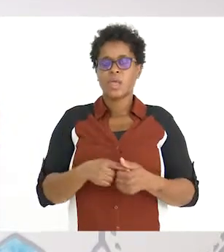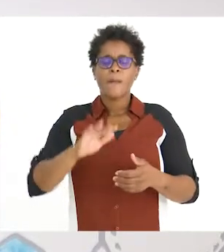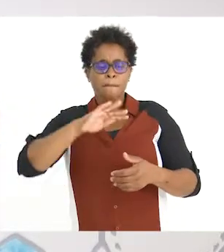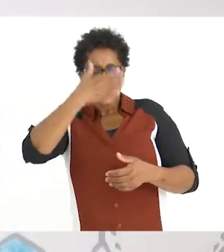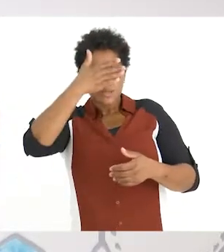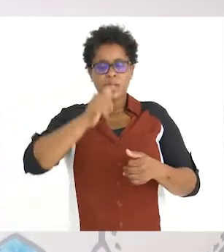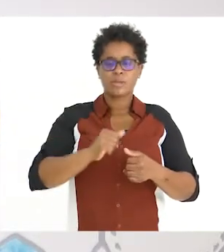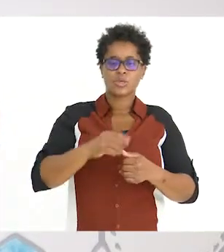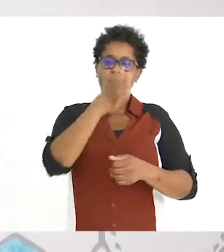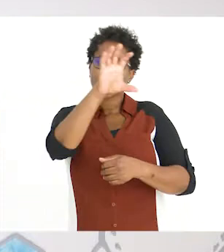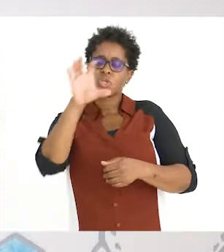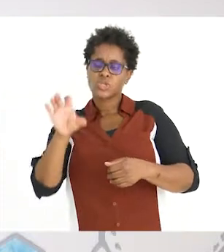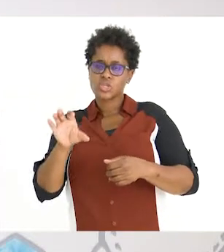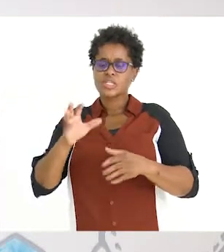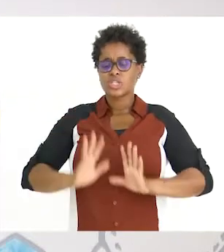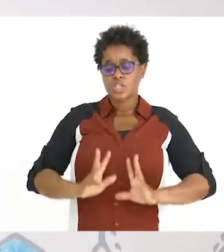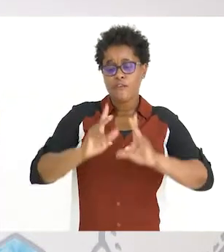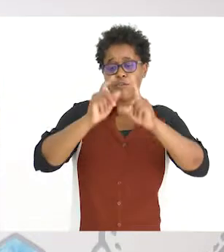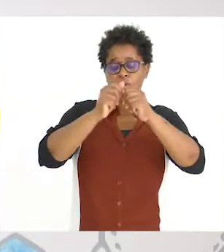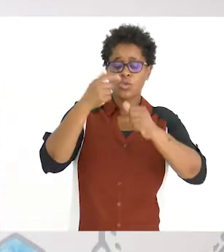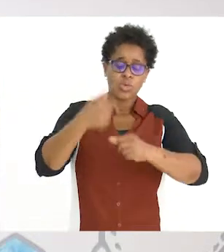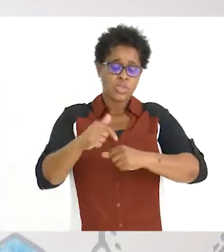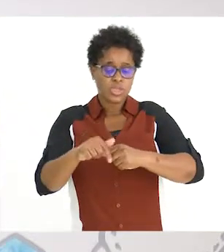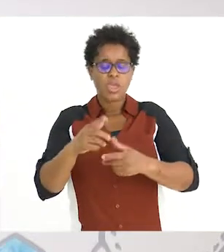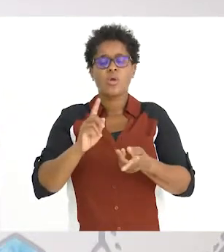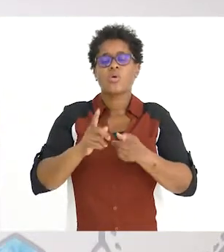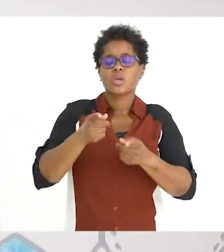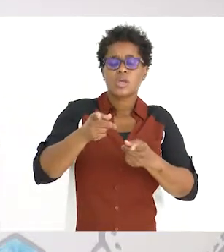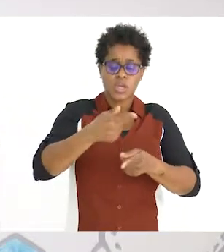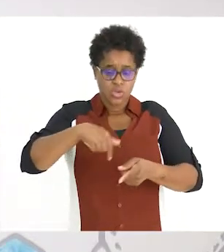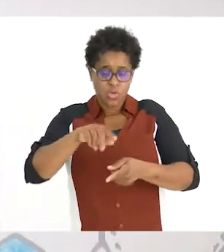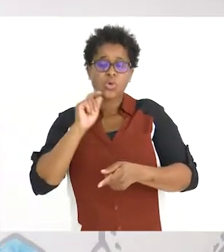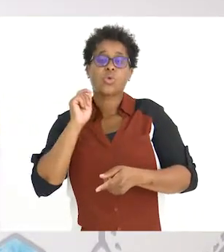principalmente nos países desenvolvidos, existe aquilo que nós chamamos a